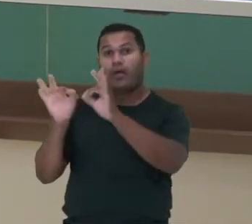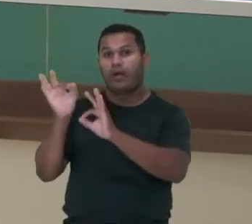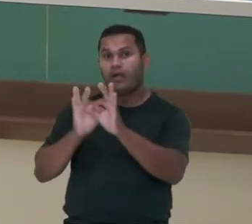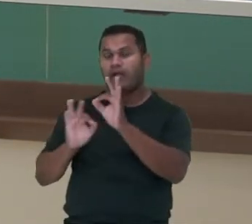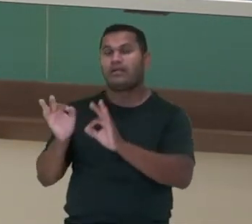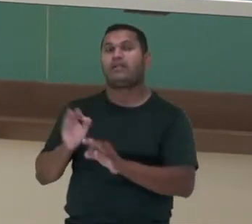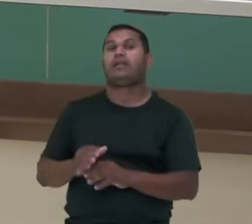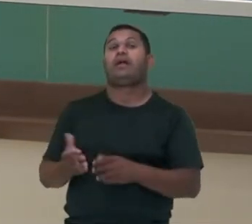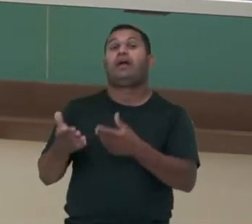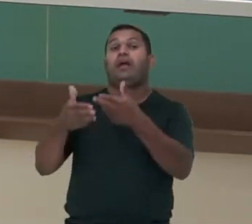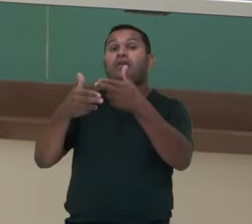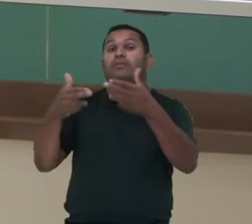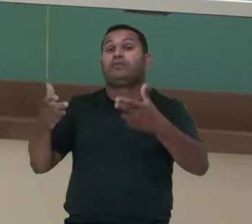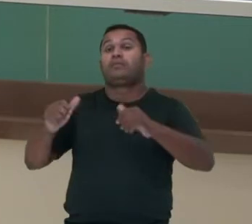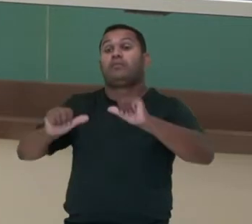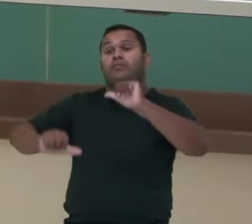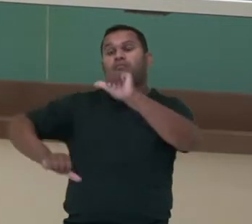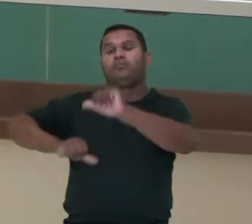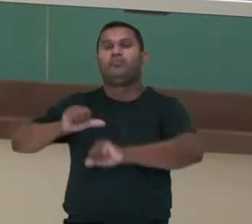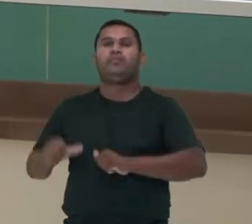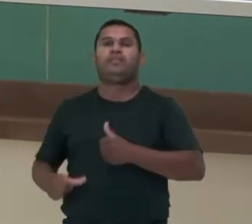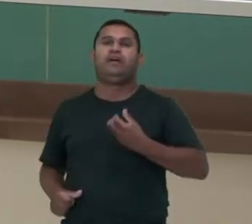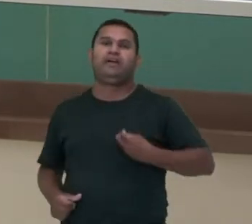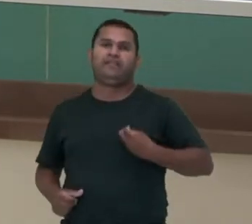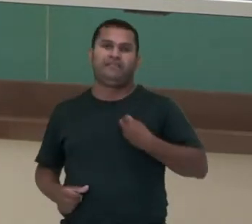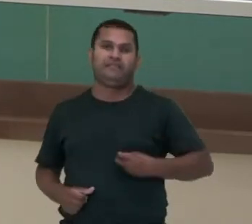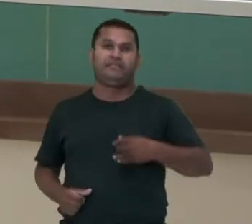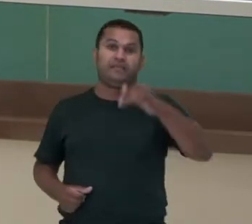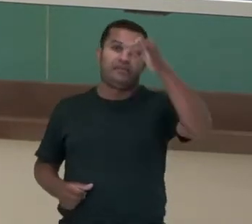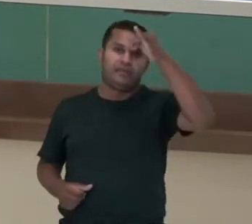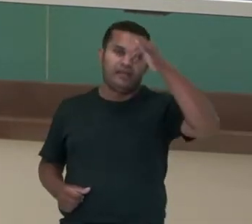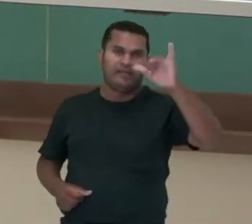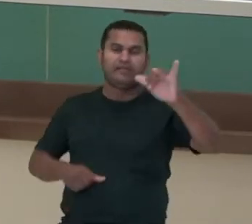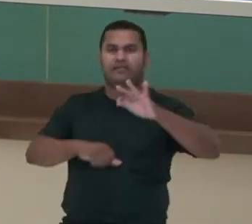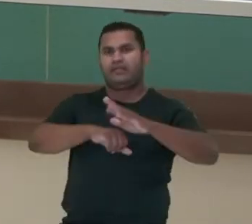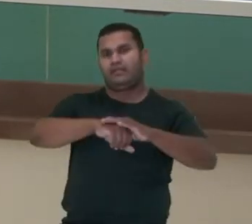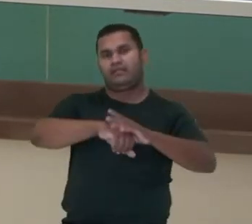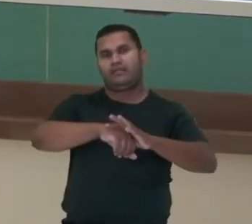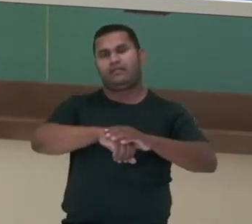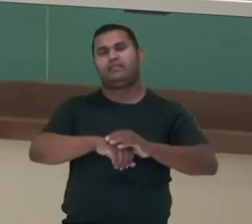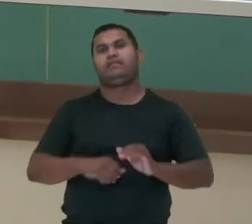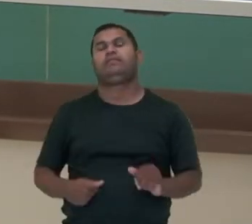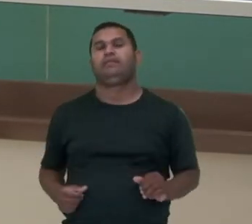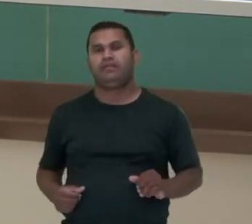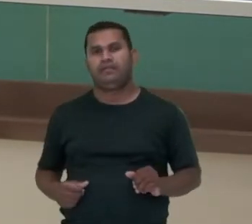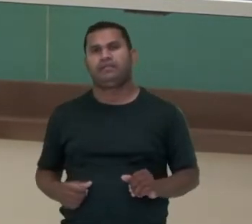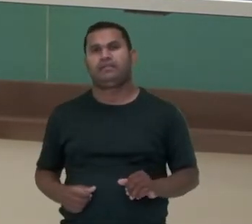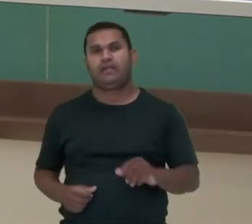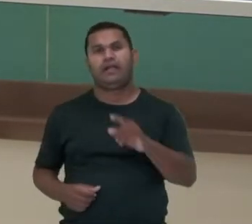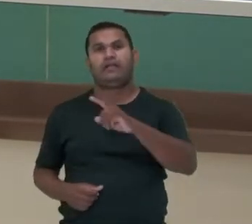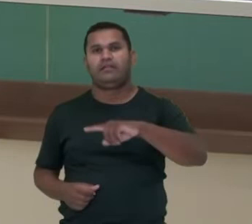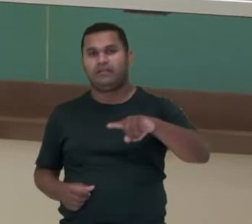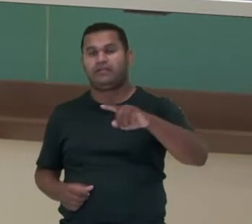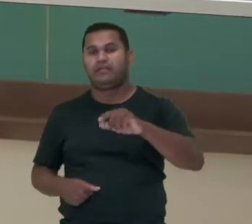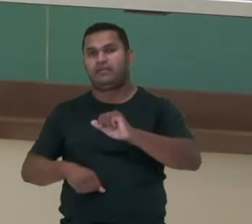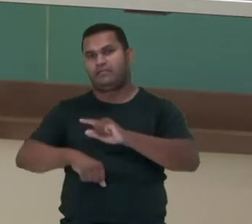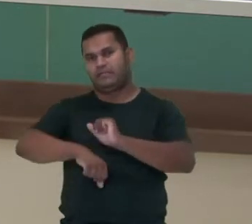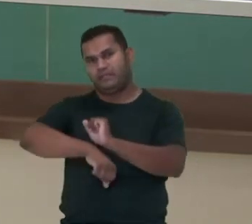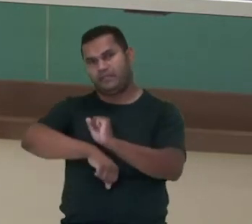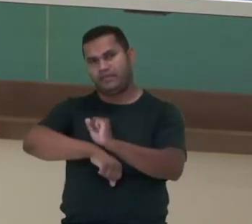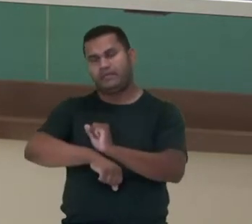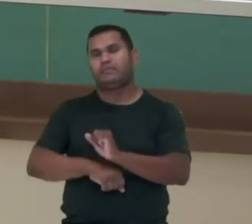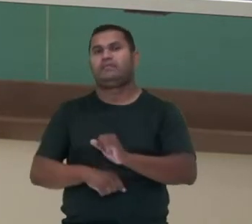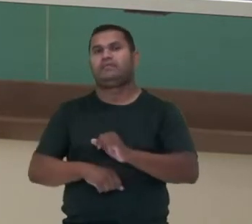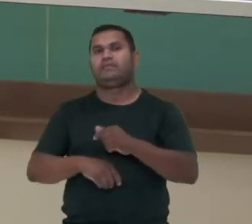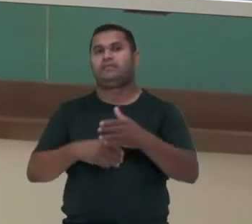de vida e também uma melhor prevenção contra esse tipo de doença que a gente veio citando ali. Tempinho para vocês